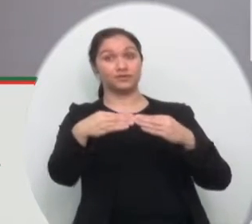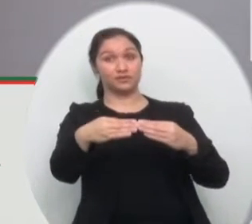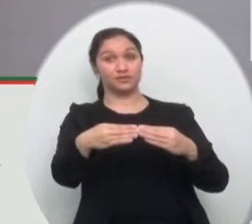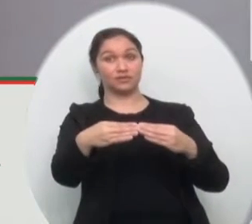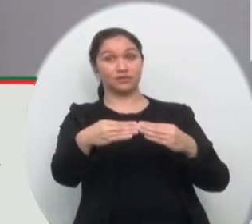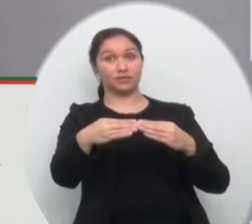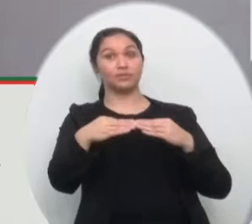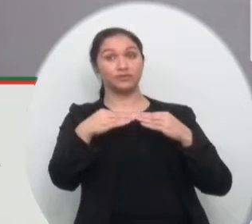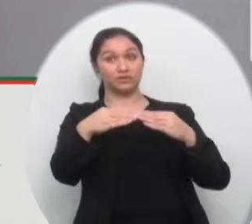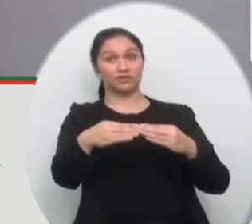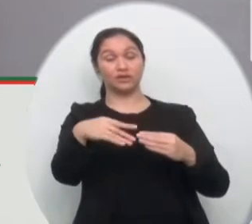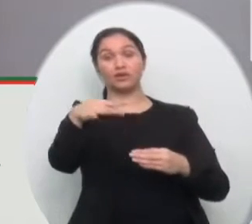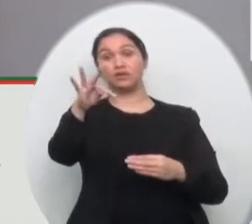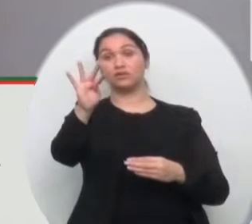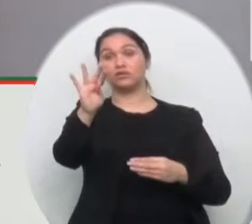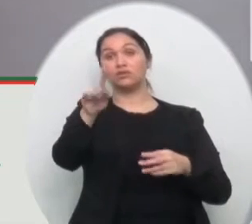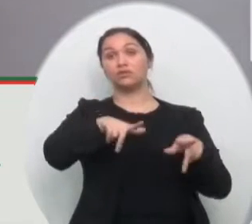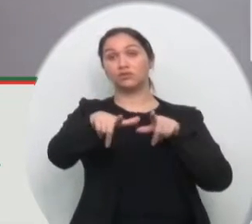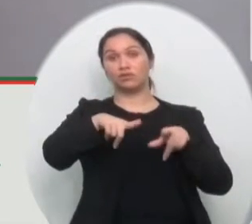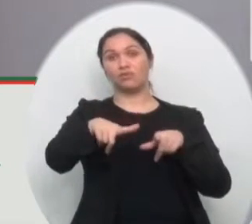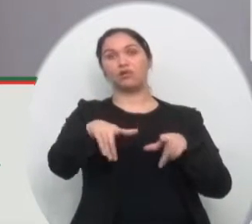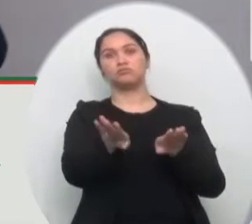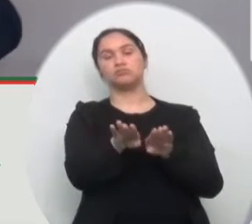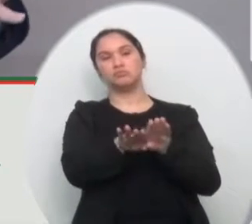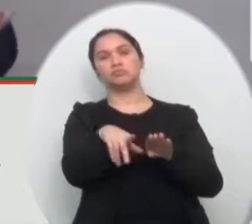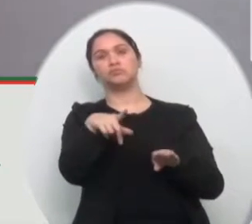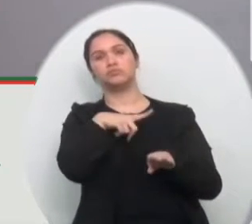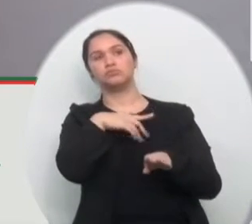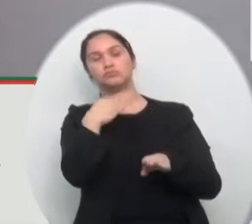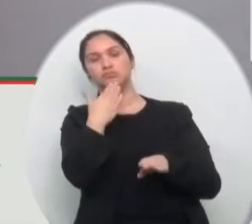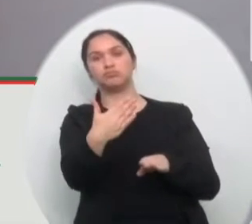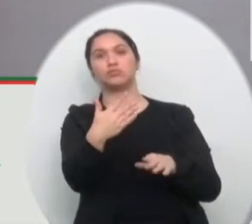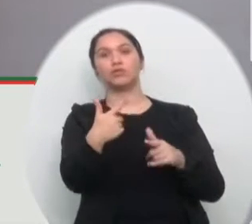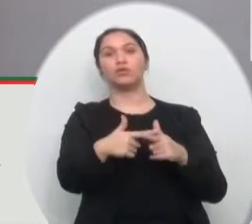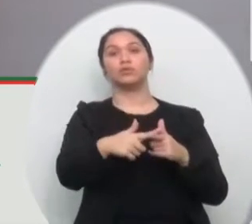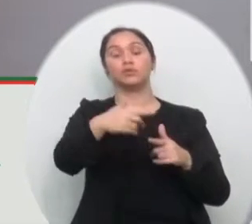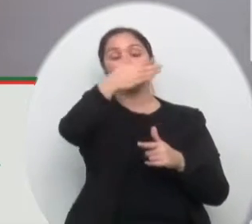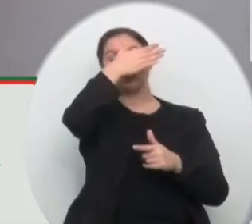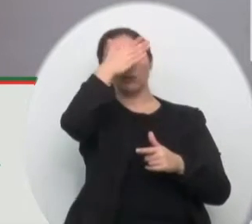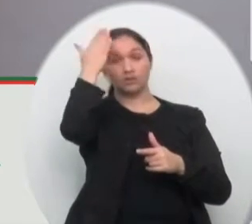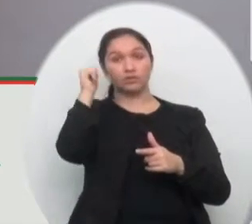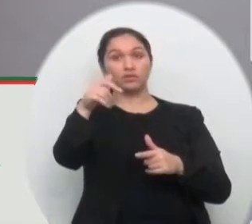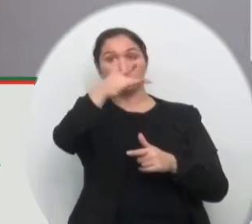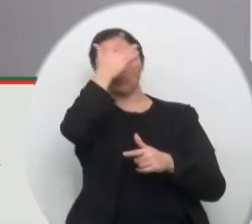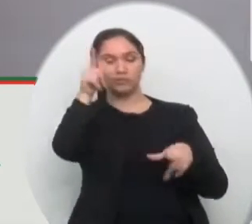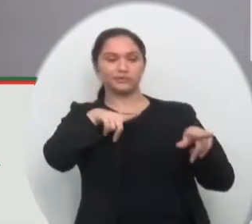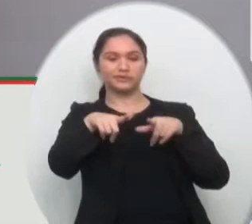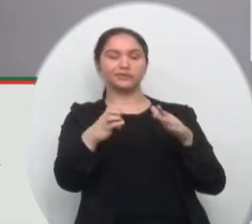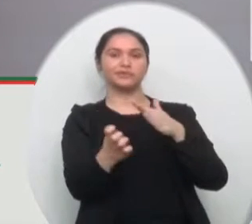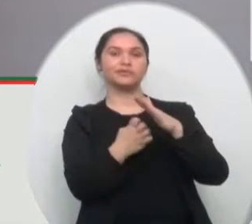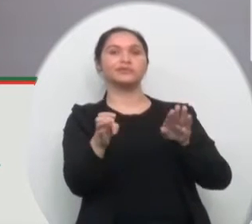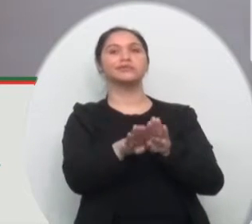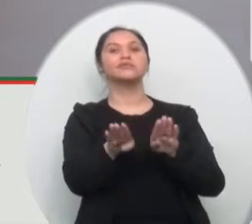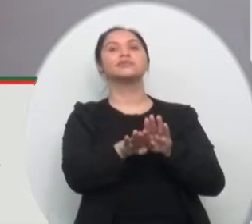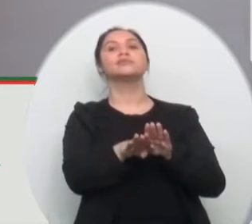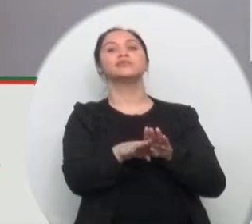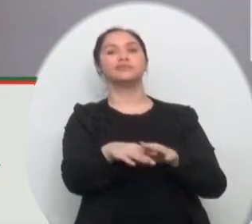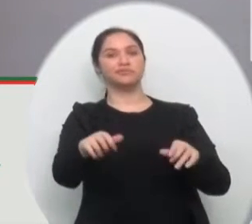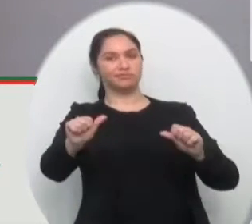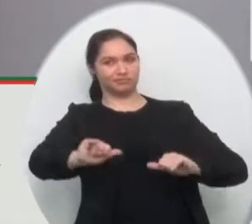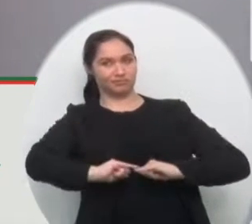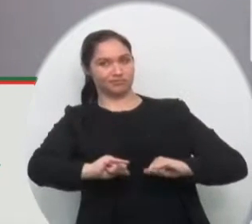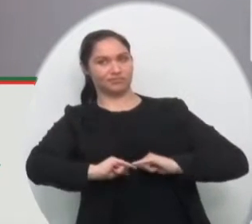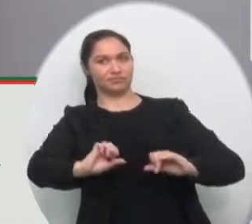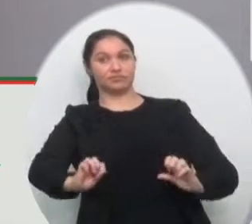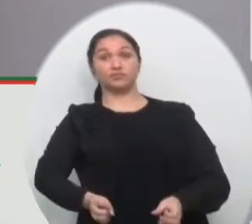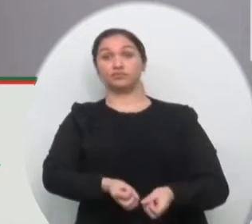sofrendo mesmo, talvez mais ainda do que vocês que estão do lado de fora. Então eu acredito que deveria se envolver